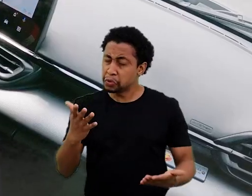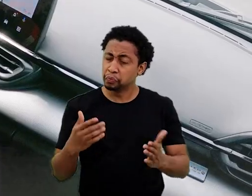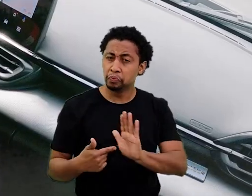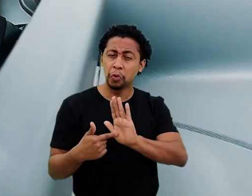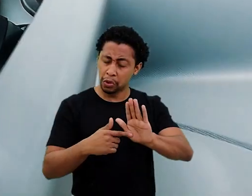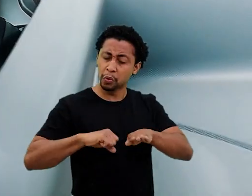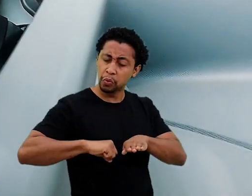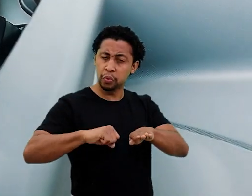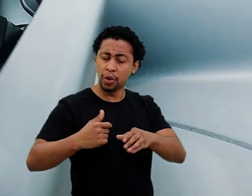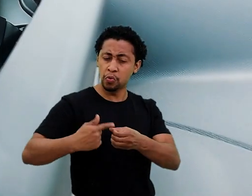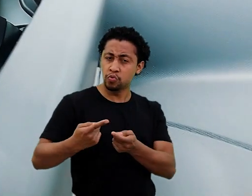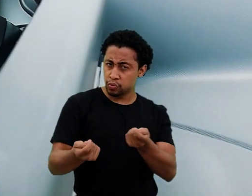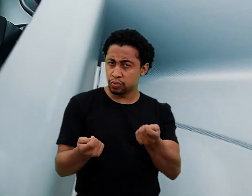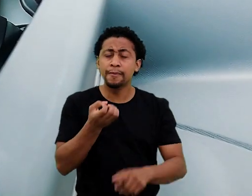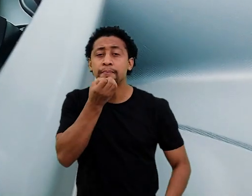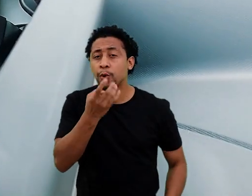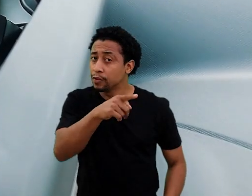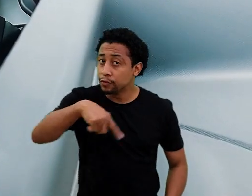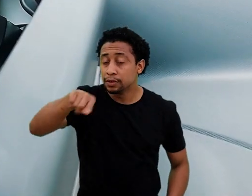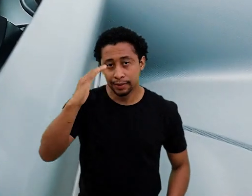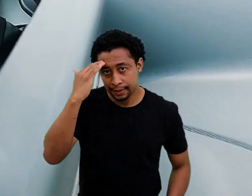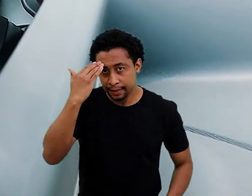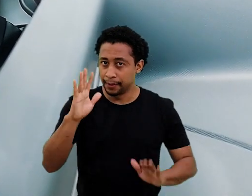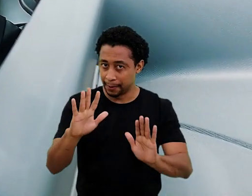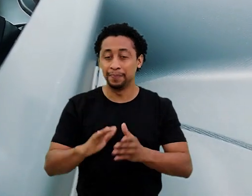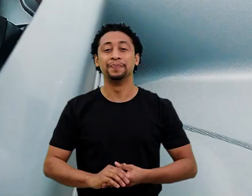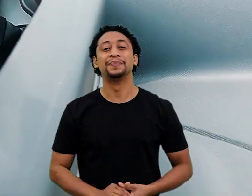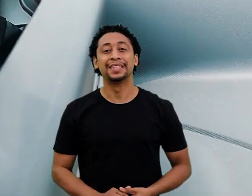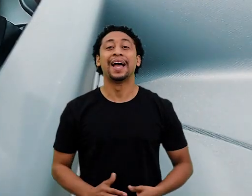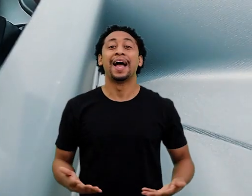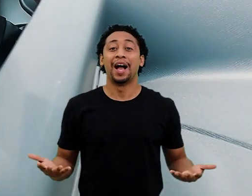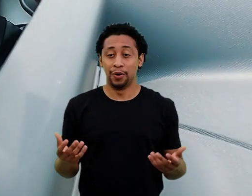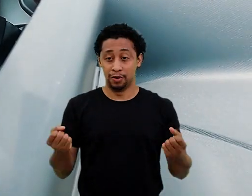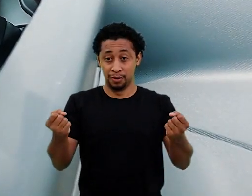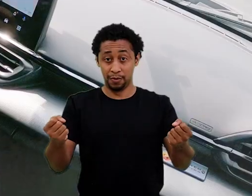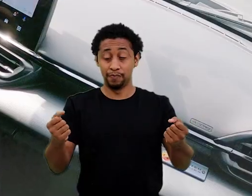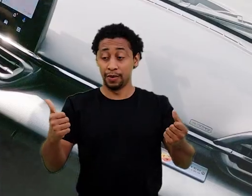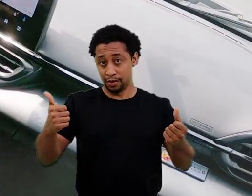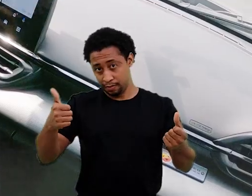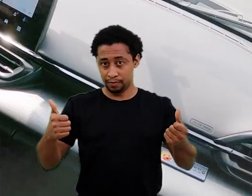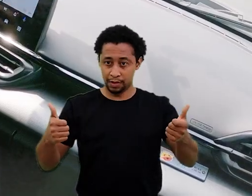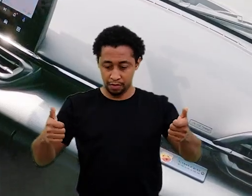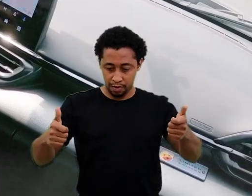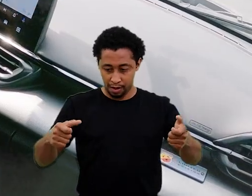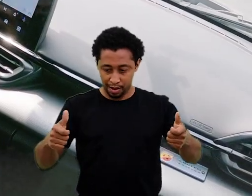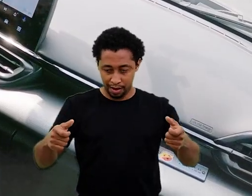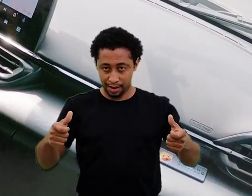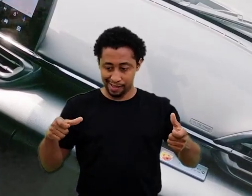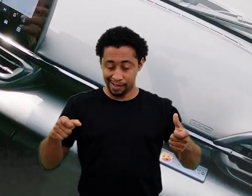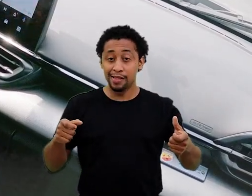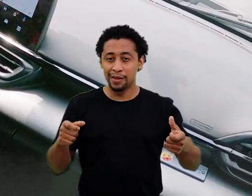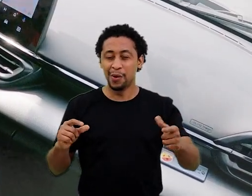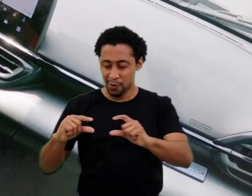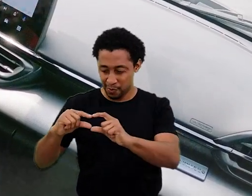bons, então é só uma referência para vocês mesmo. Aqui na minha mão, no meu polegar direito, você tem a tecla aqui com o escorpiãozinho da